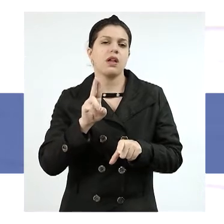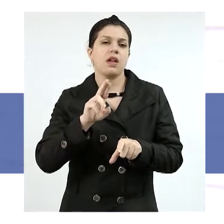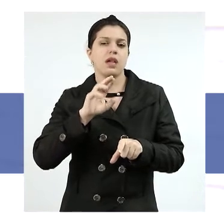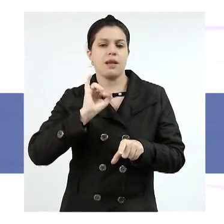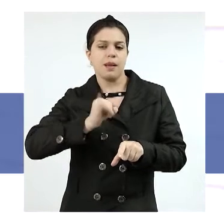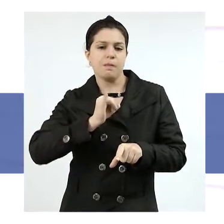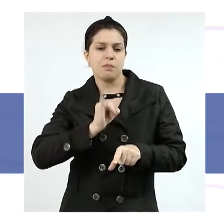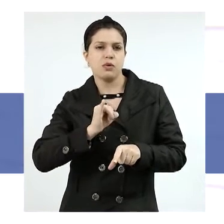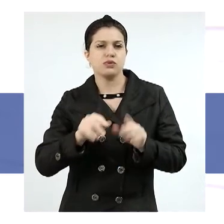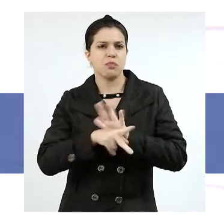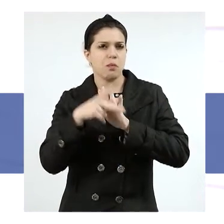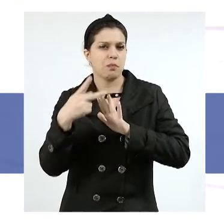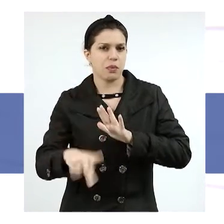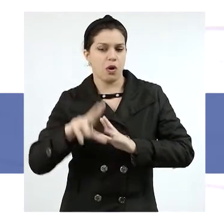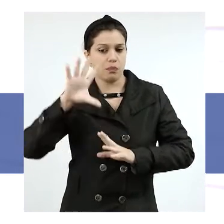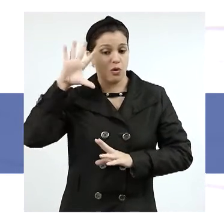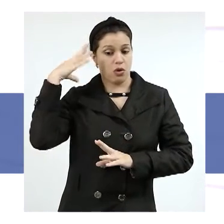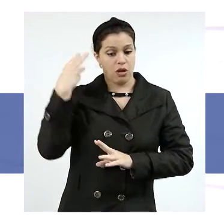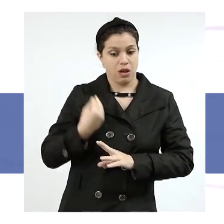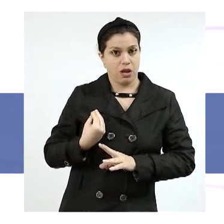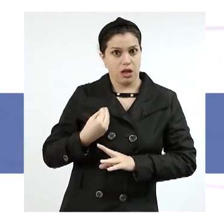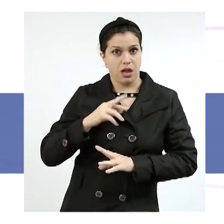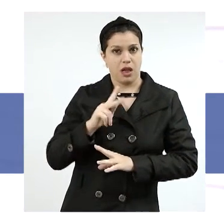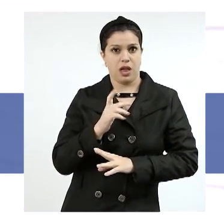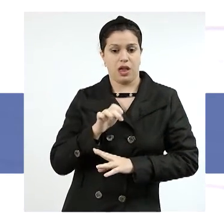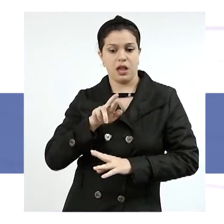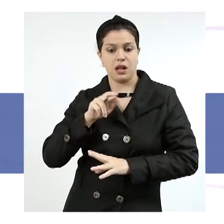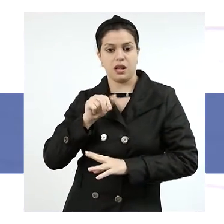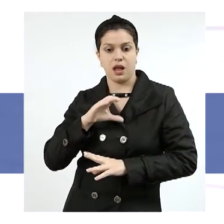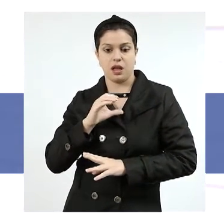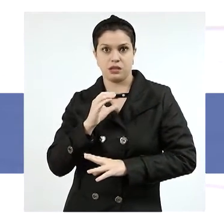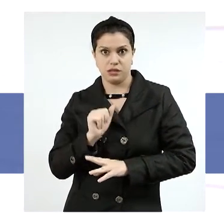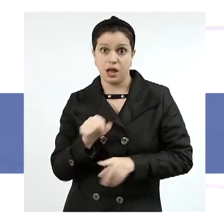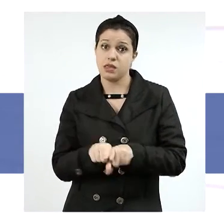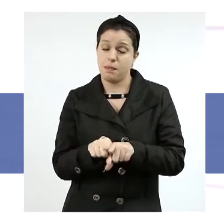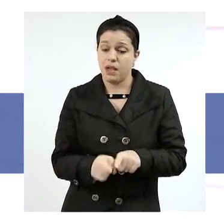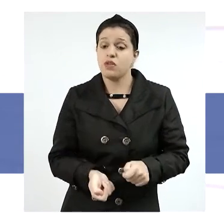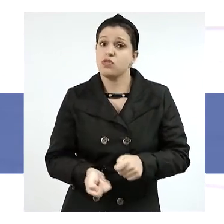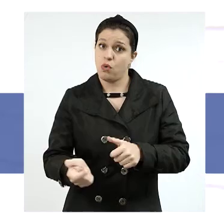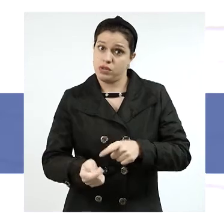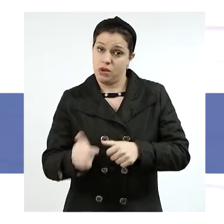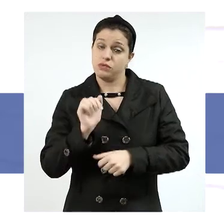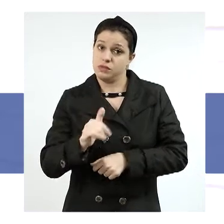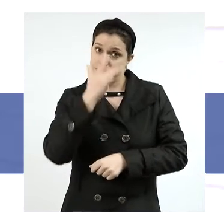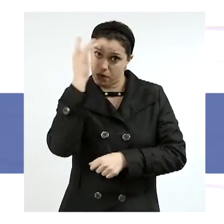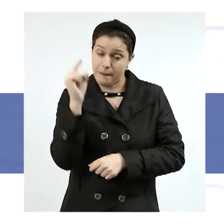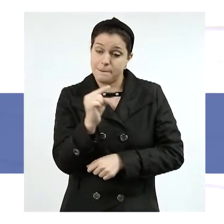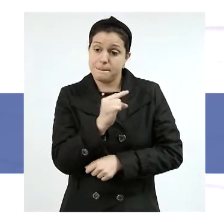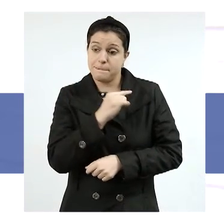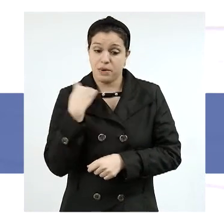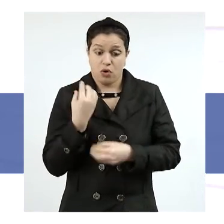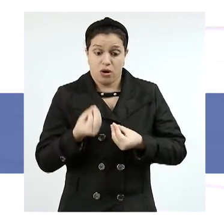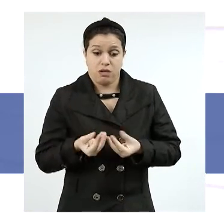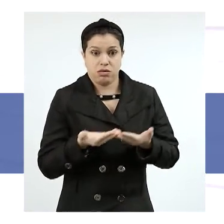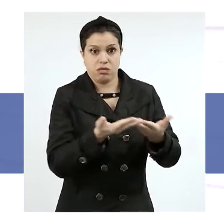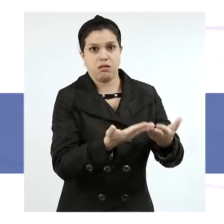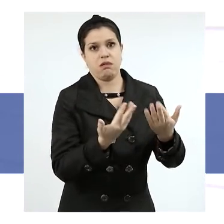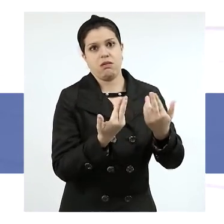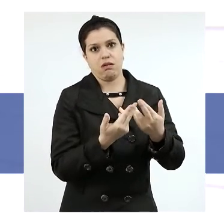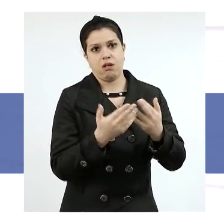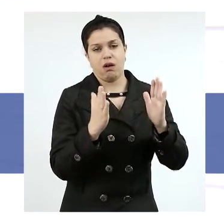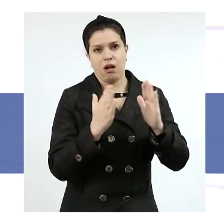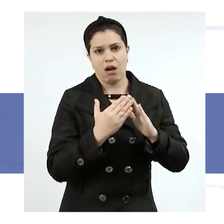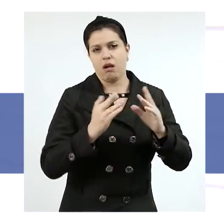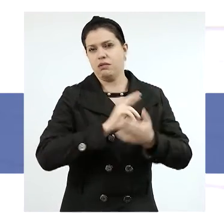e Doação e decorre justamente de sucessão hereditária para o caso de transferência de patrimônio em razão